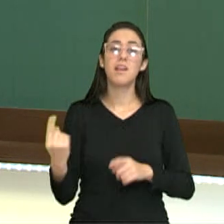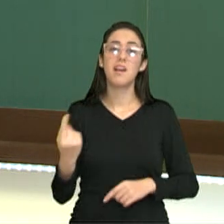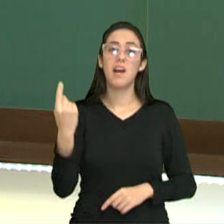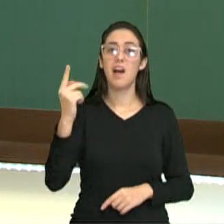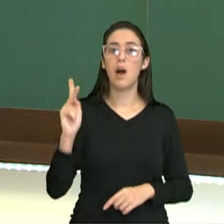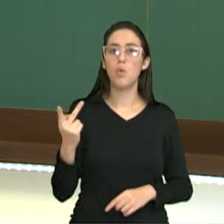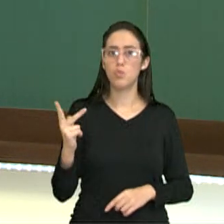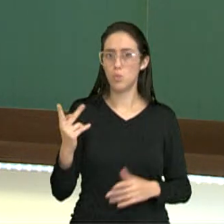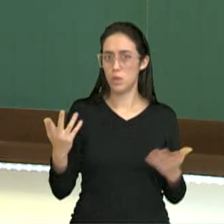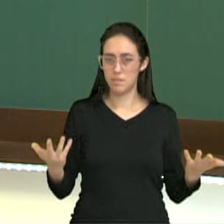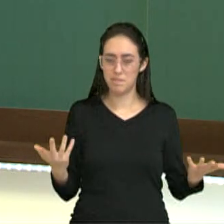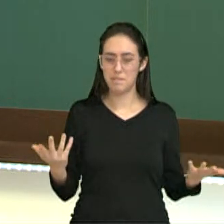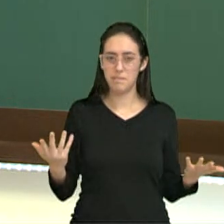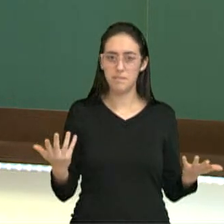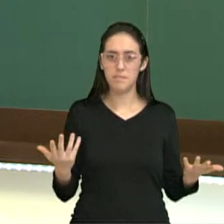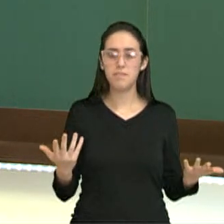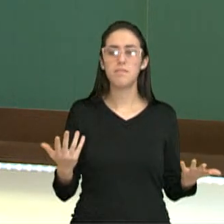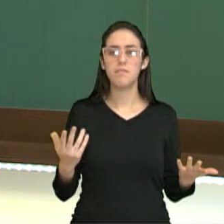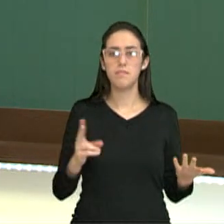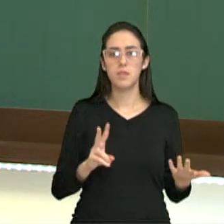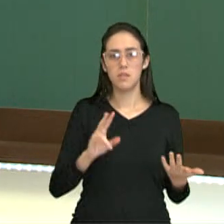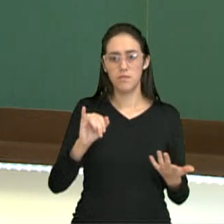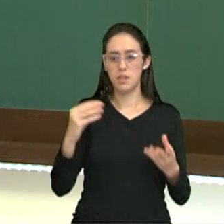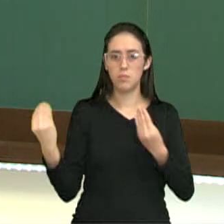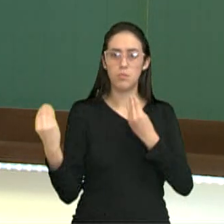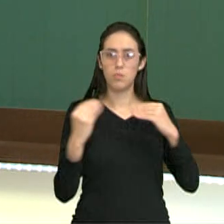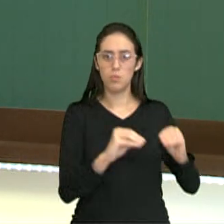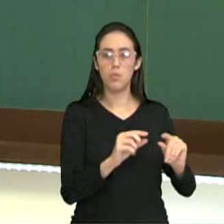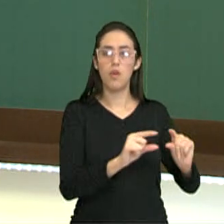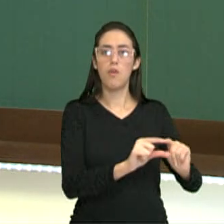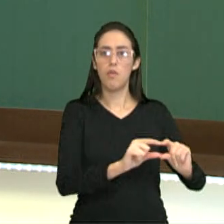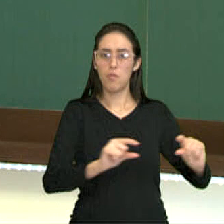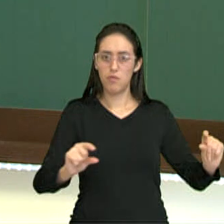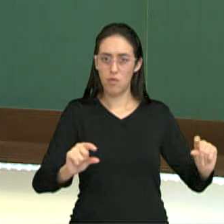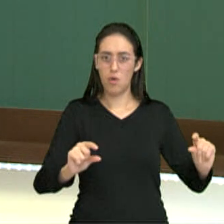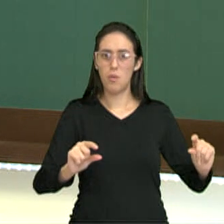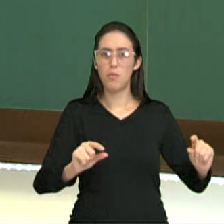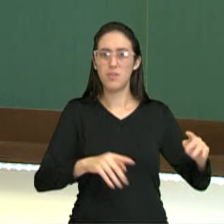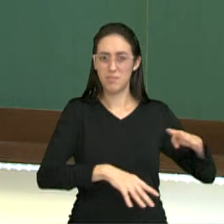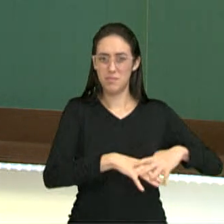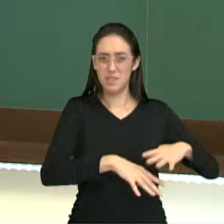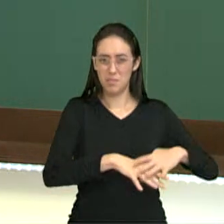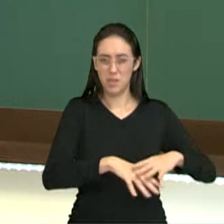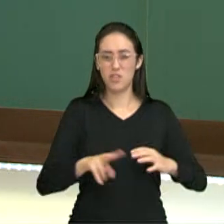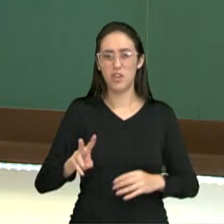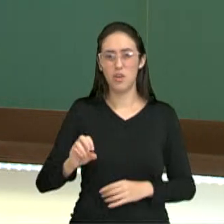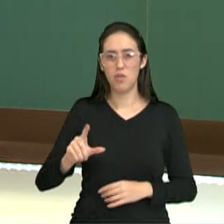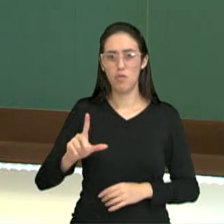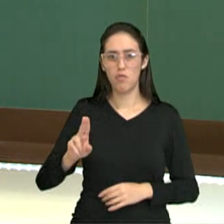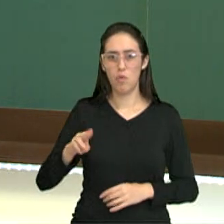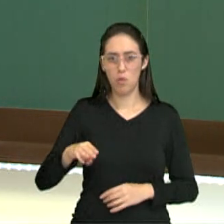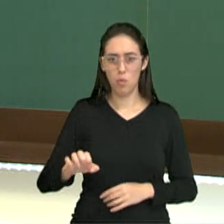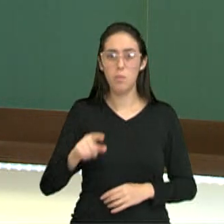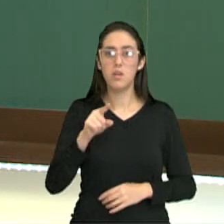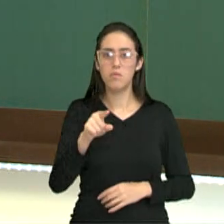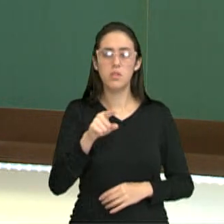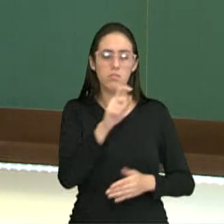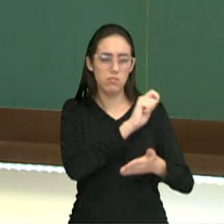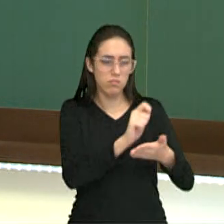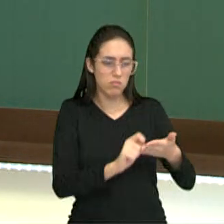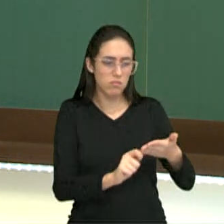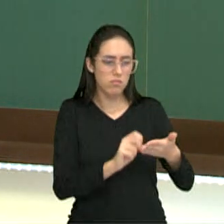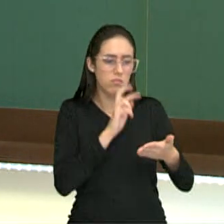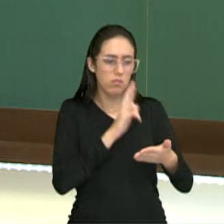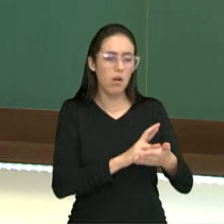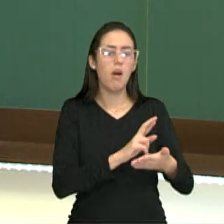nosso copo. Vamos aplicar na fórmula do volume do tronco da pirâmide e daí você vai ver qual foi a